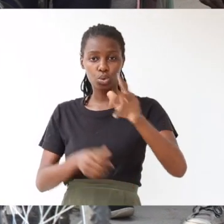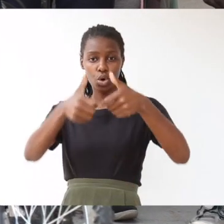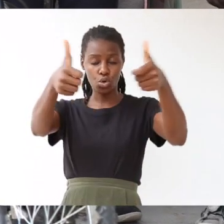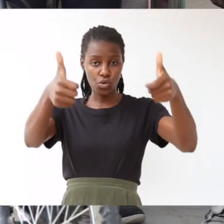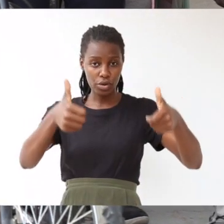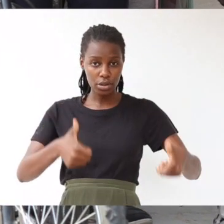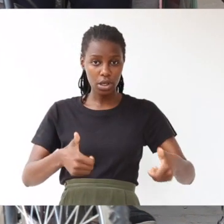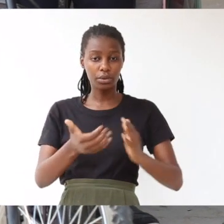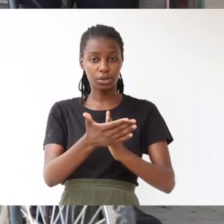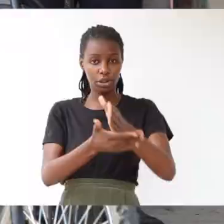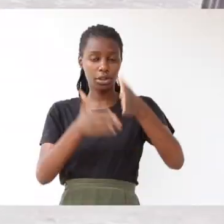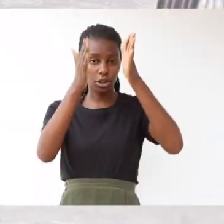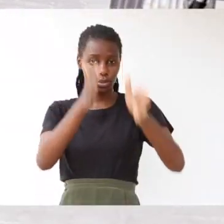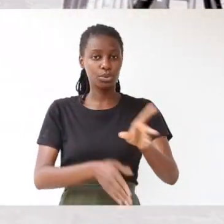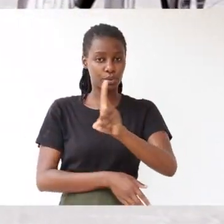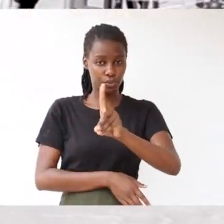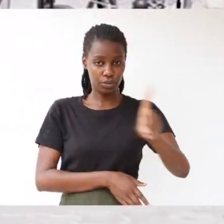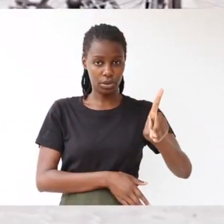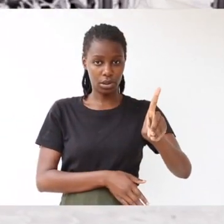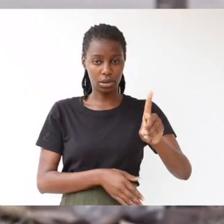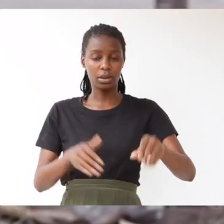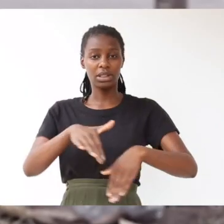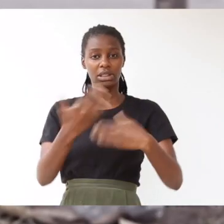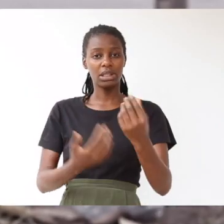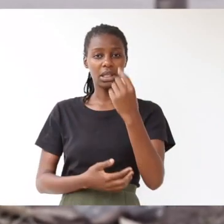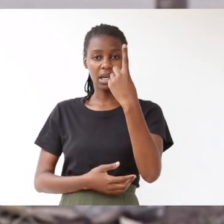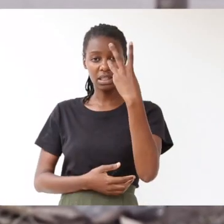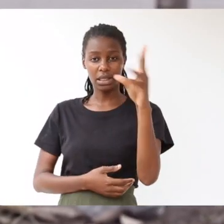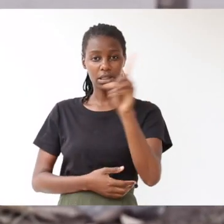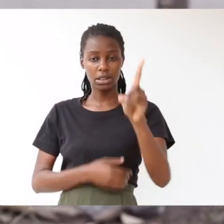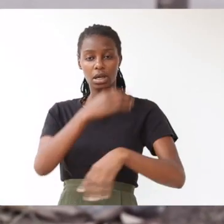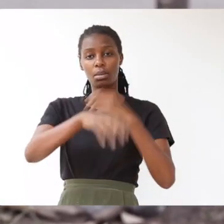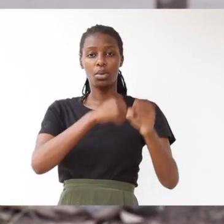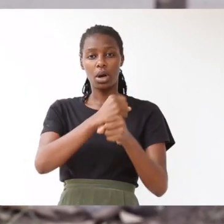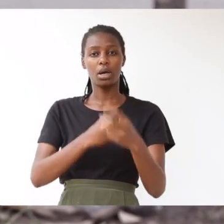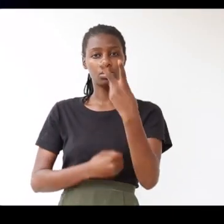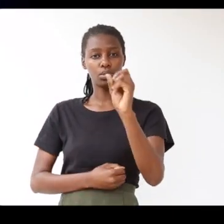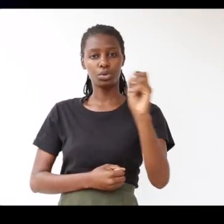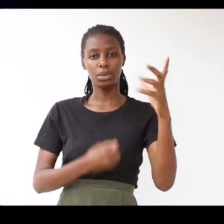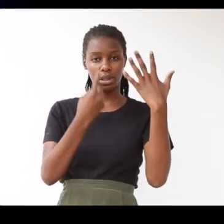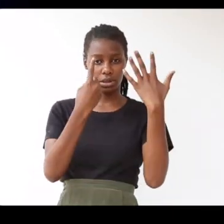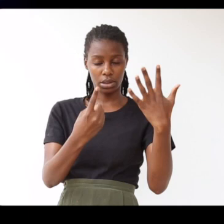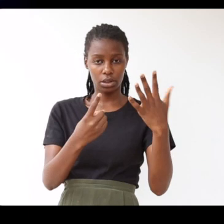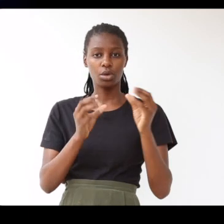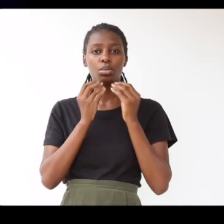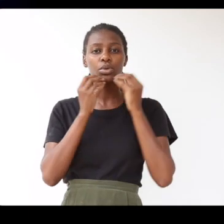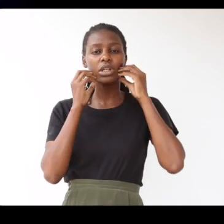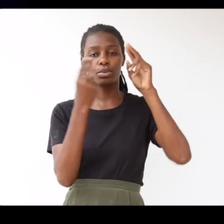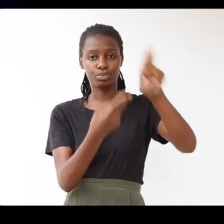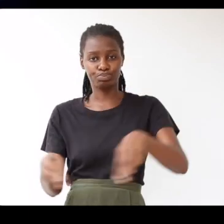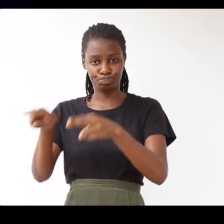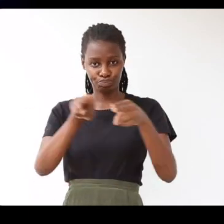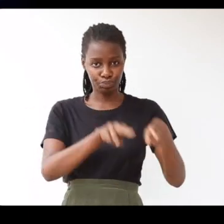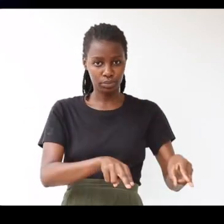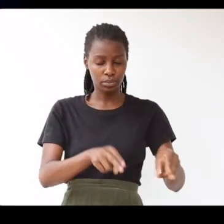a Convenção sobre os Direitos das Pessoas com Deficiência em 13 de dezembro de 2006. Moçambique ratificou